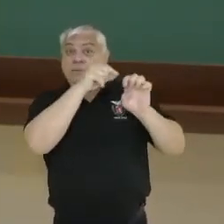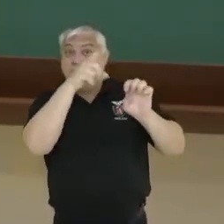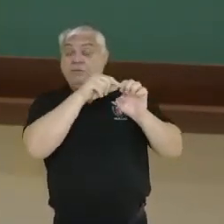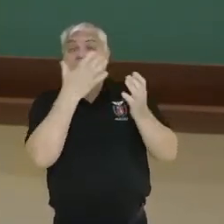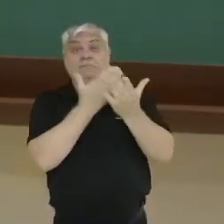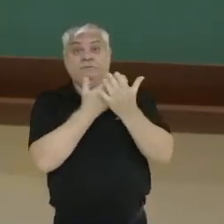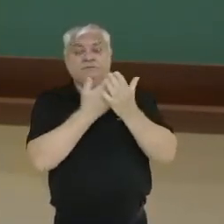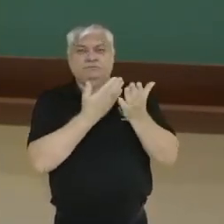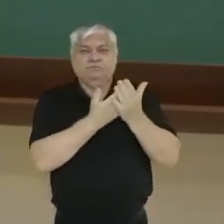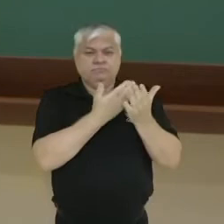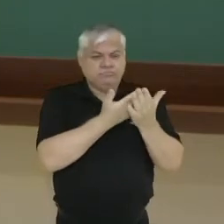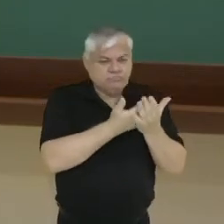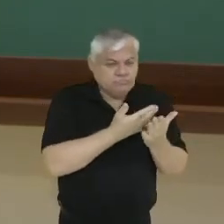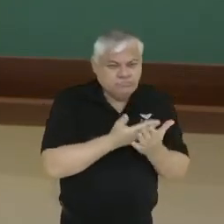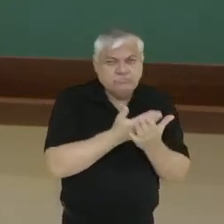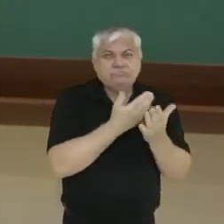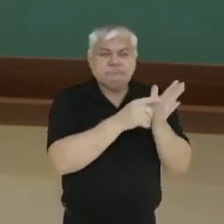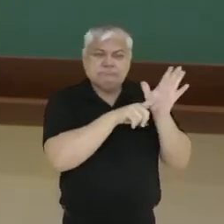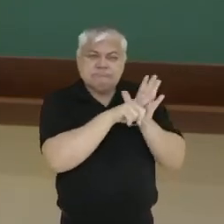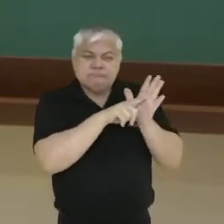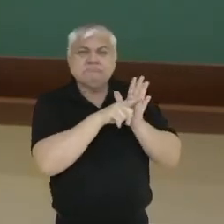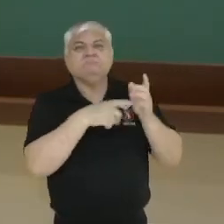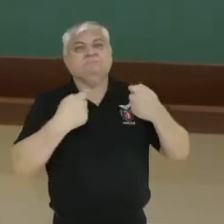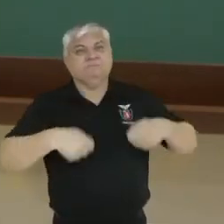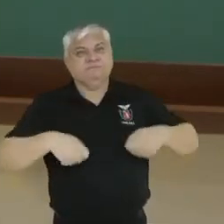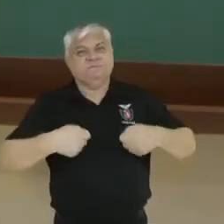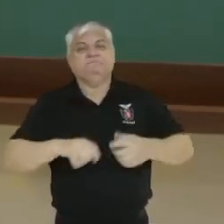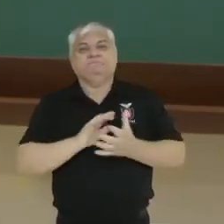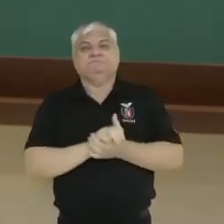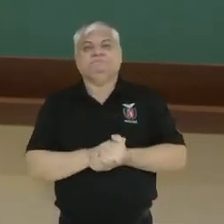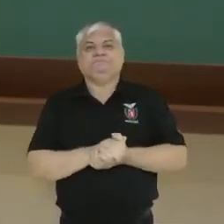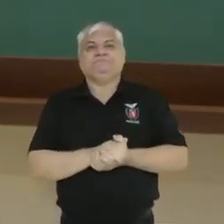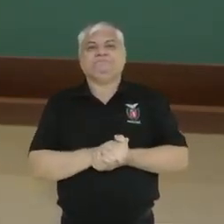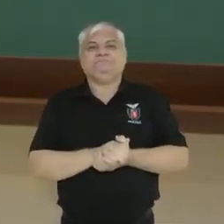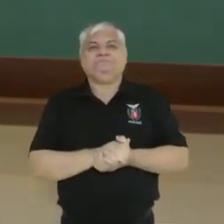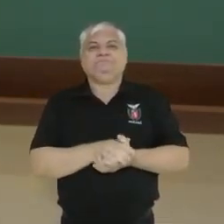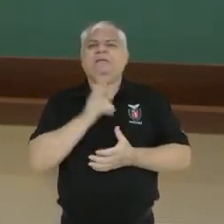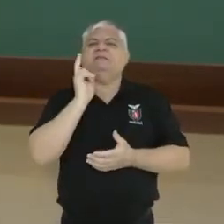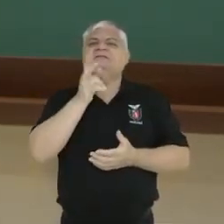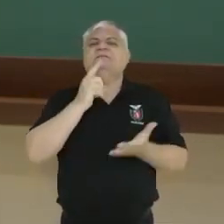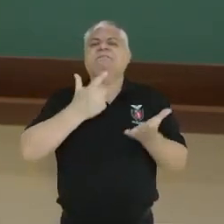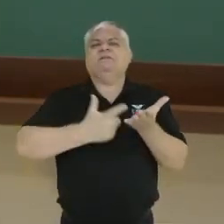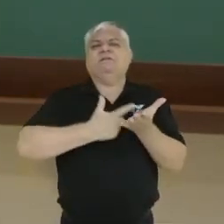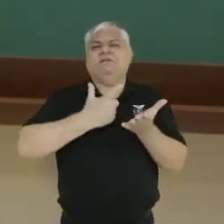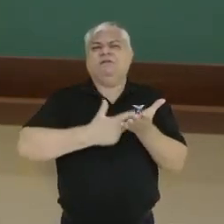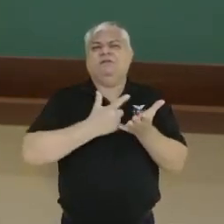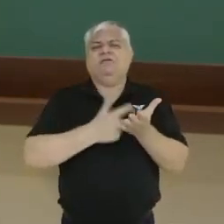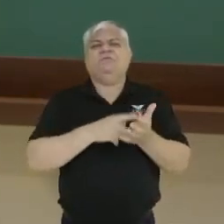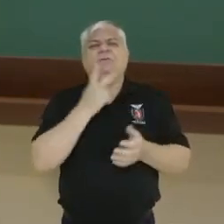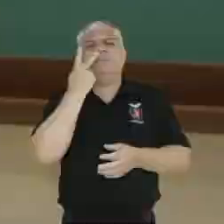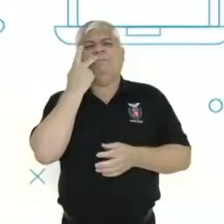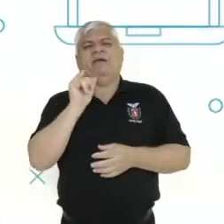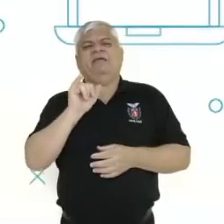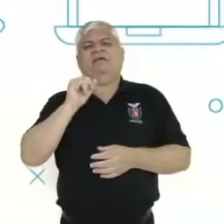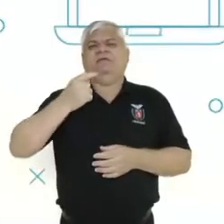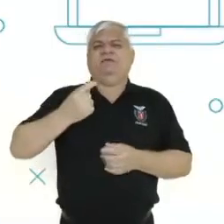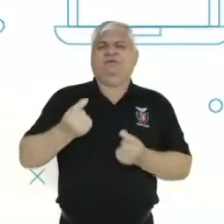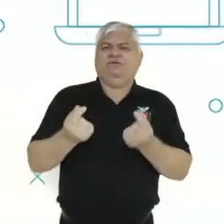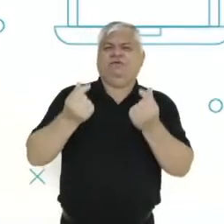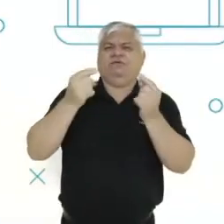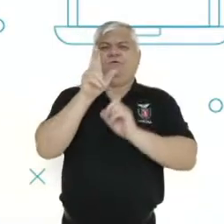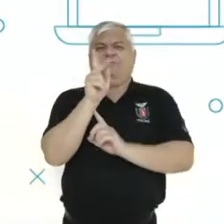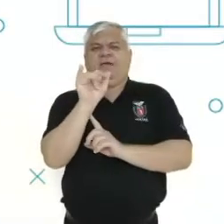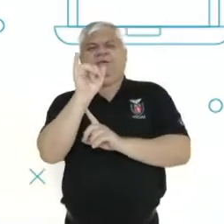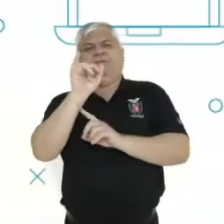estudando, levantando. Aqui no nosso livro tradicional, que a gente sempre está citando, do Pai Rico, Pai Pobre, diz o seguinte, ó: